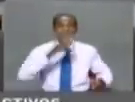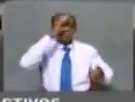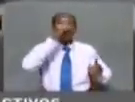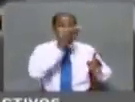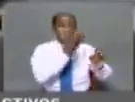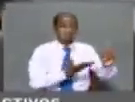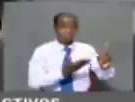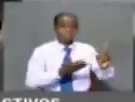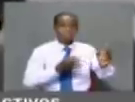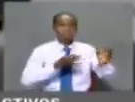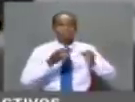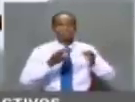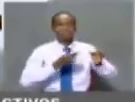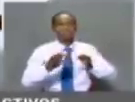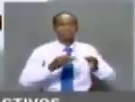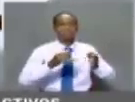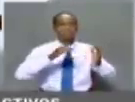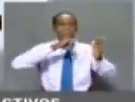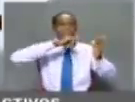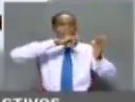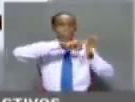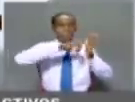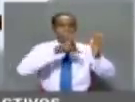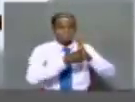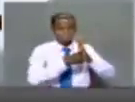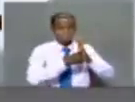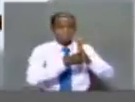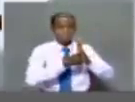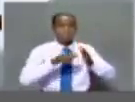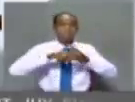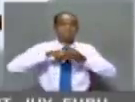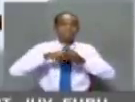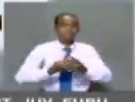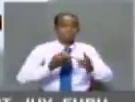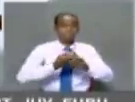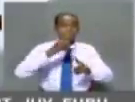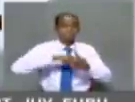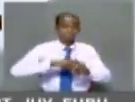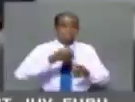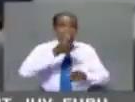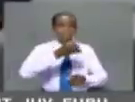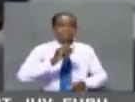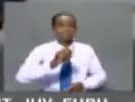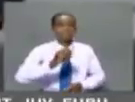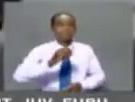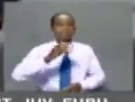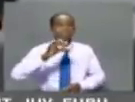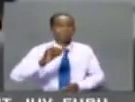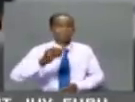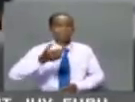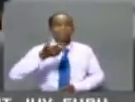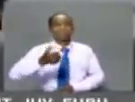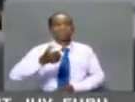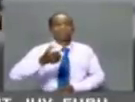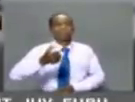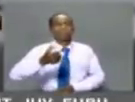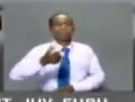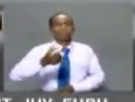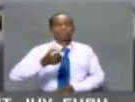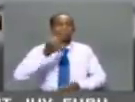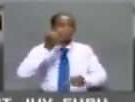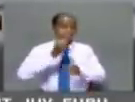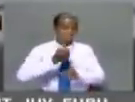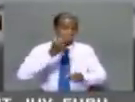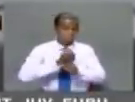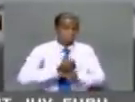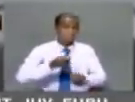Projeto que teve praticamente o seu arranque em 2005 e as obras passaram de 300 milhões